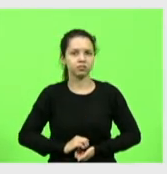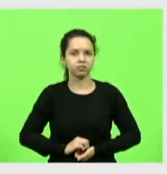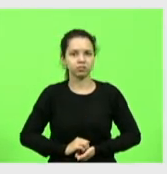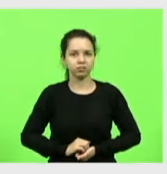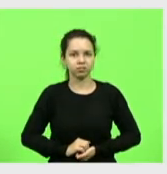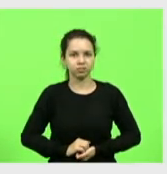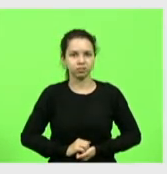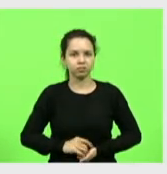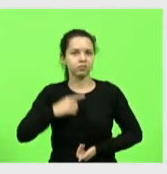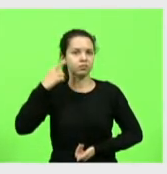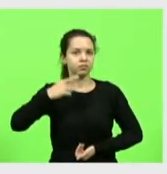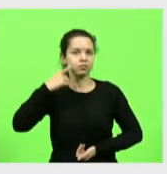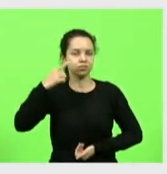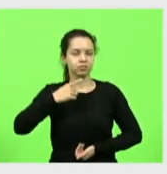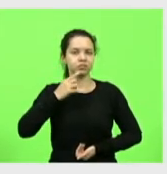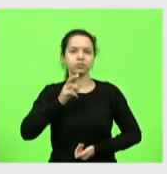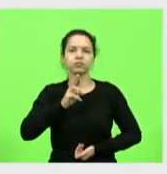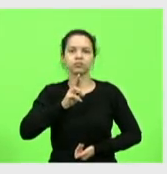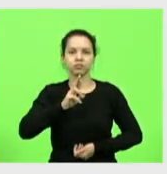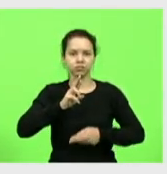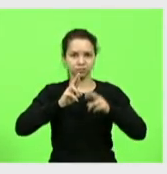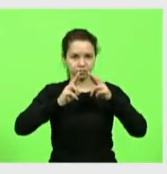Como vota deputado Romildo Titon?